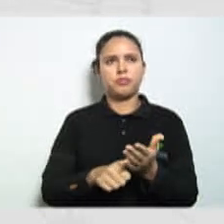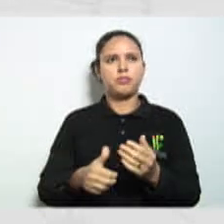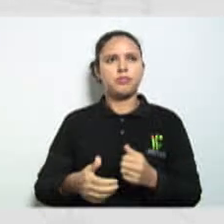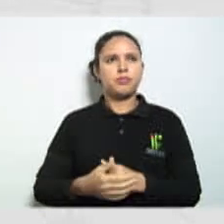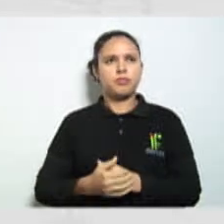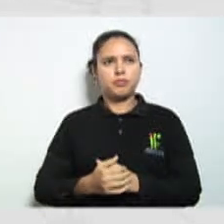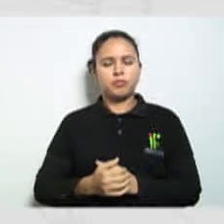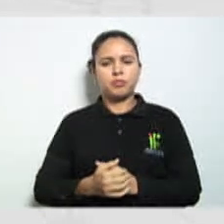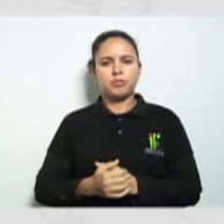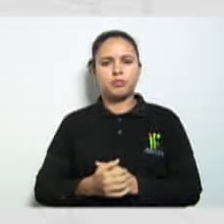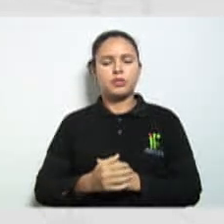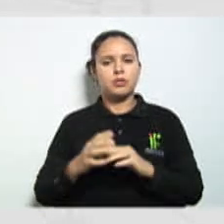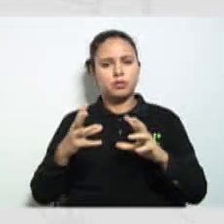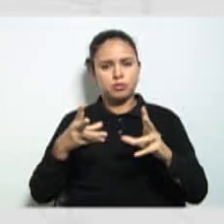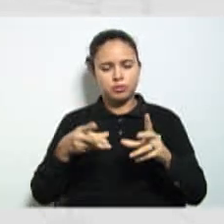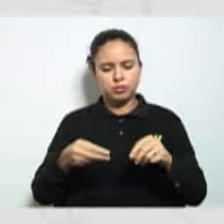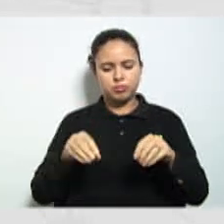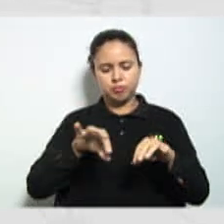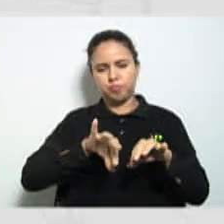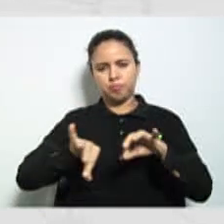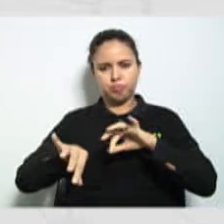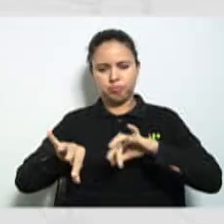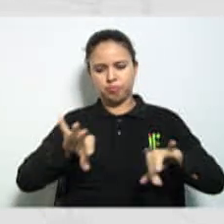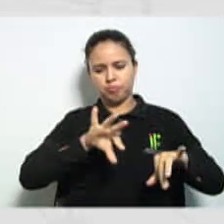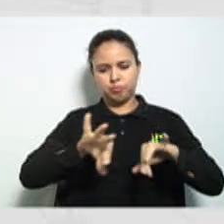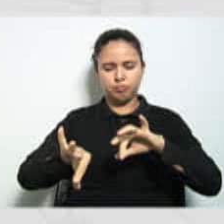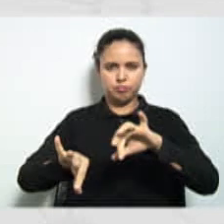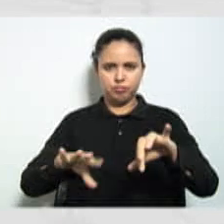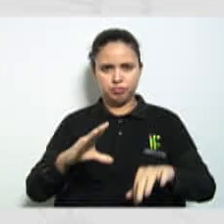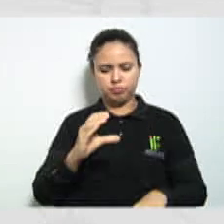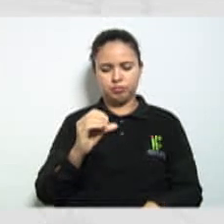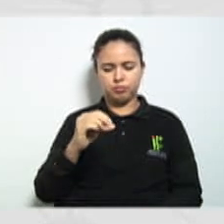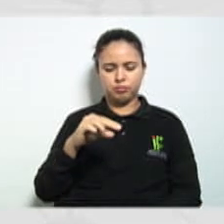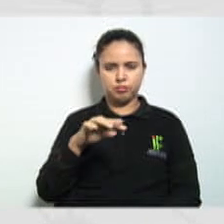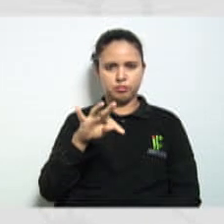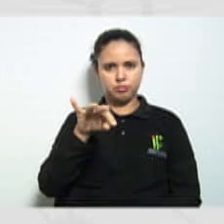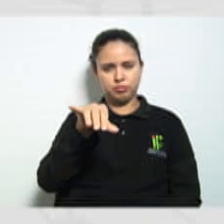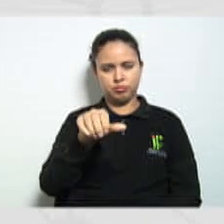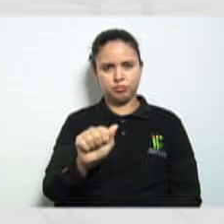receber também, tudo separadinho por conta.